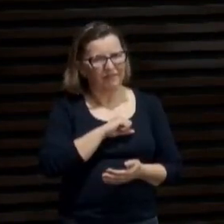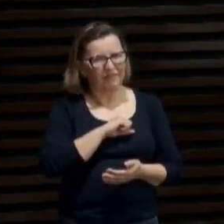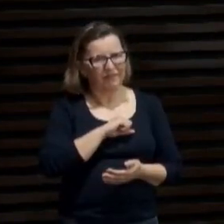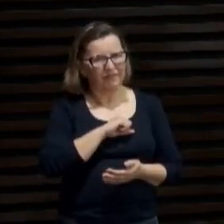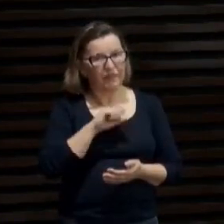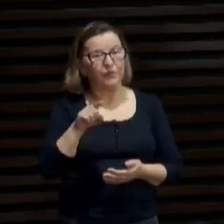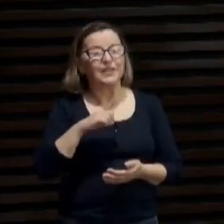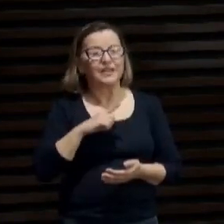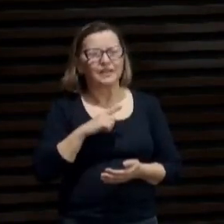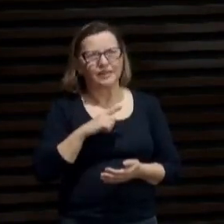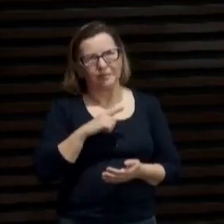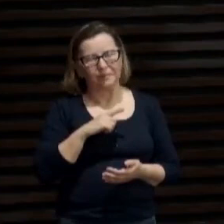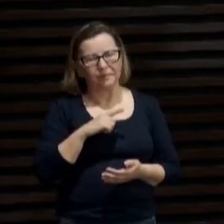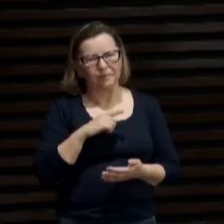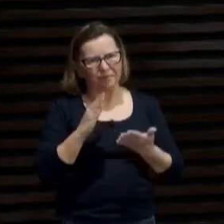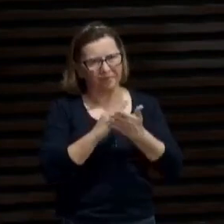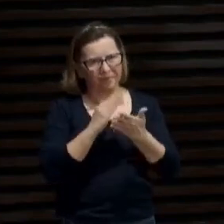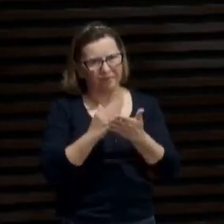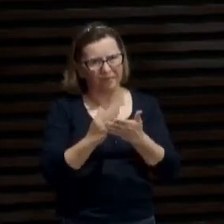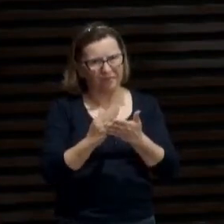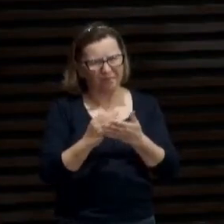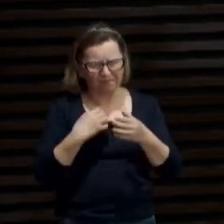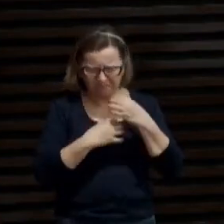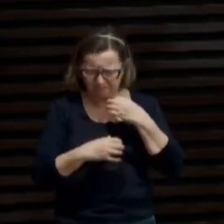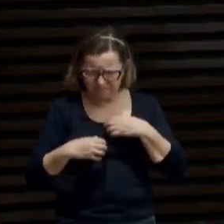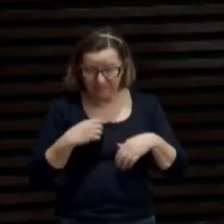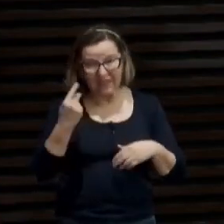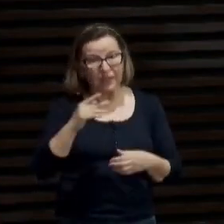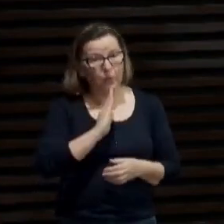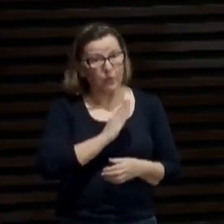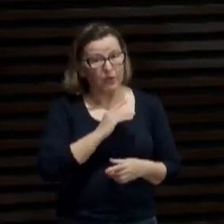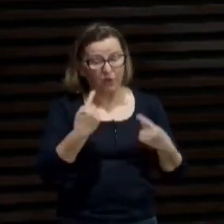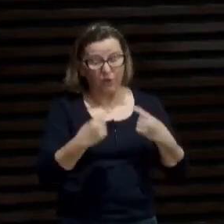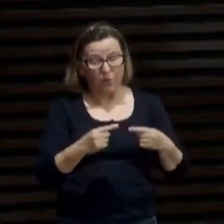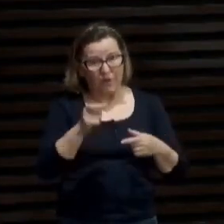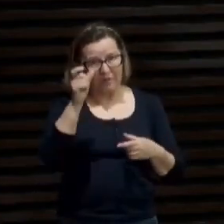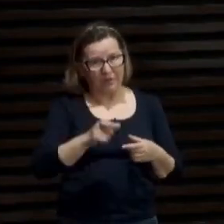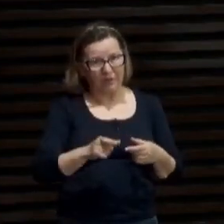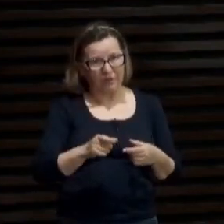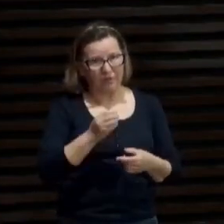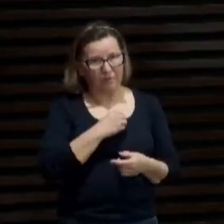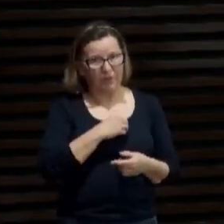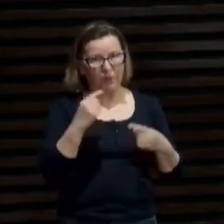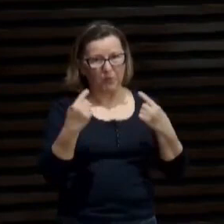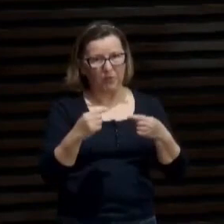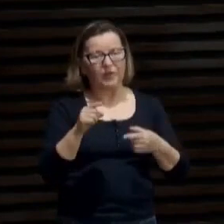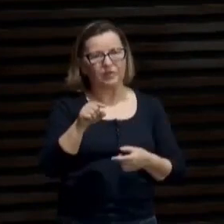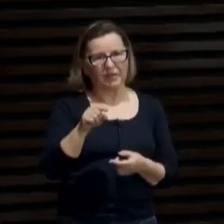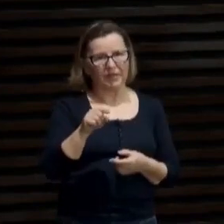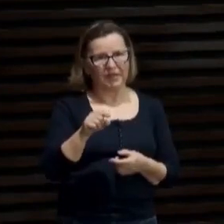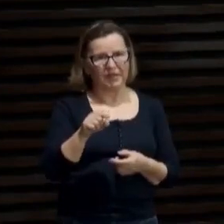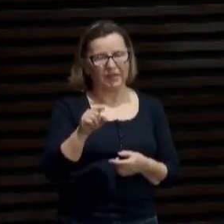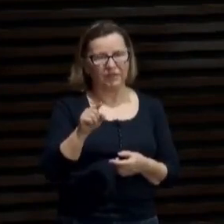Você tem alguma mágoa no seu coração com alguém que pecou contra você? Você tem